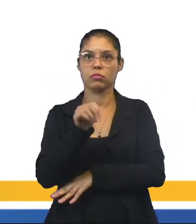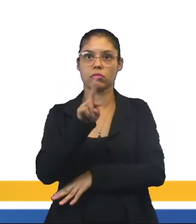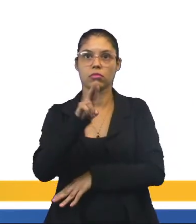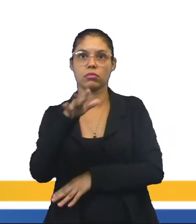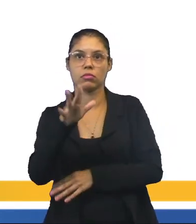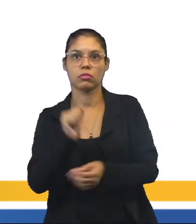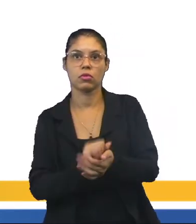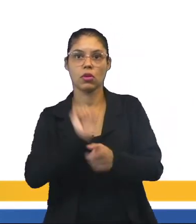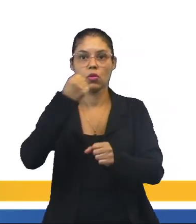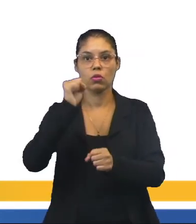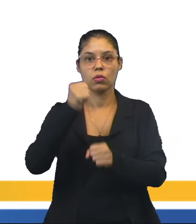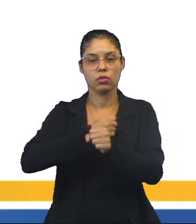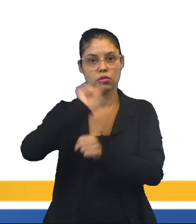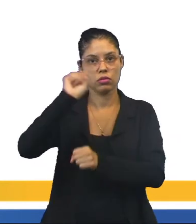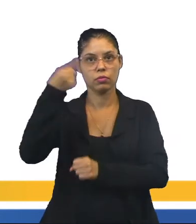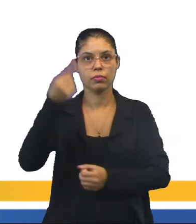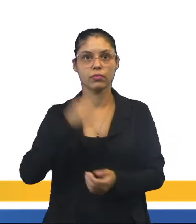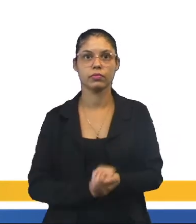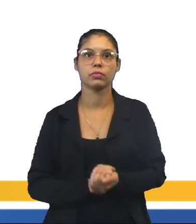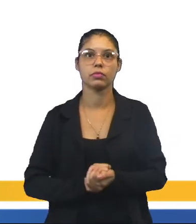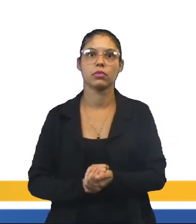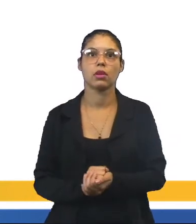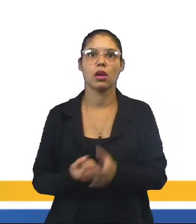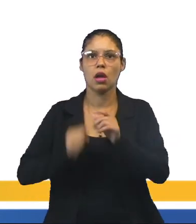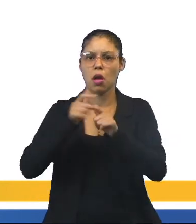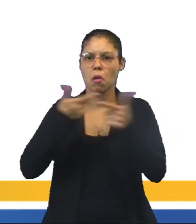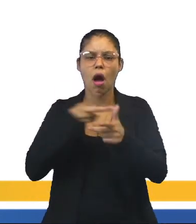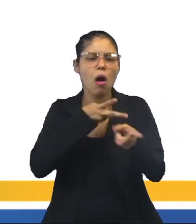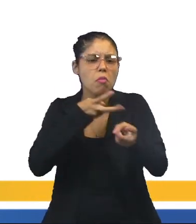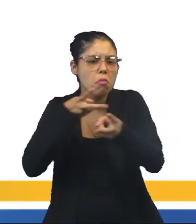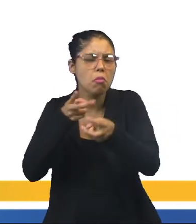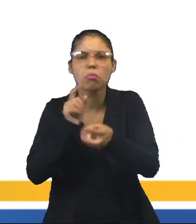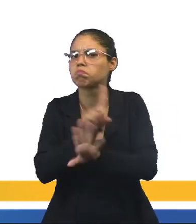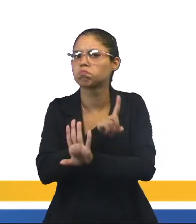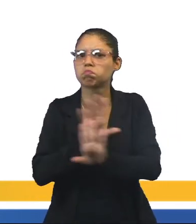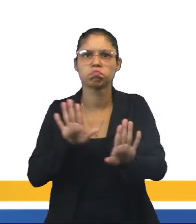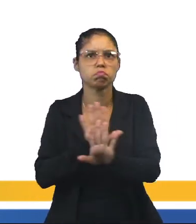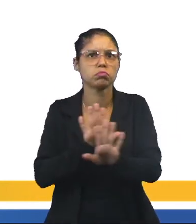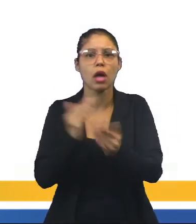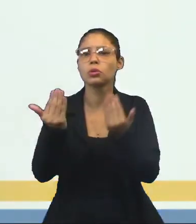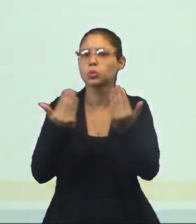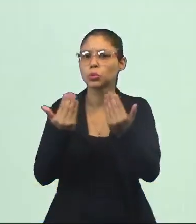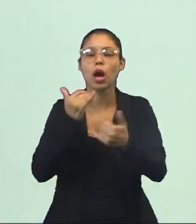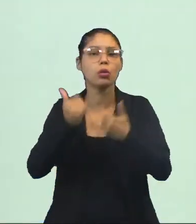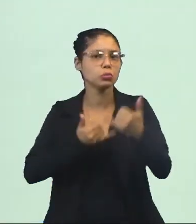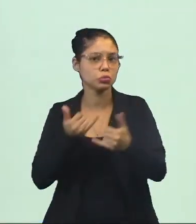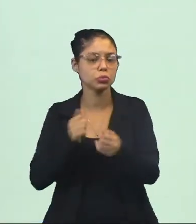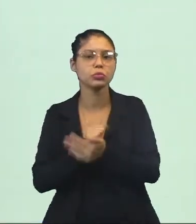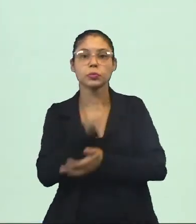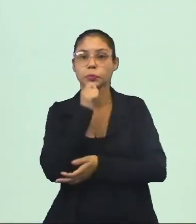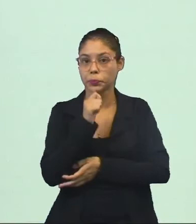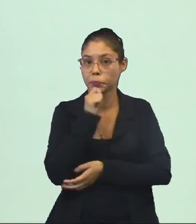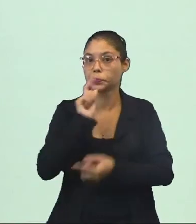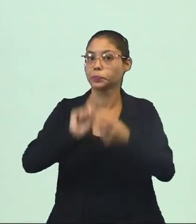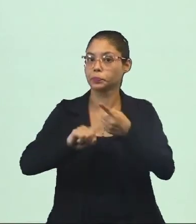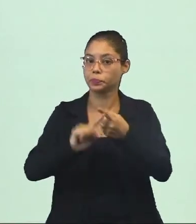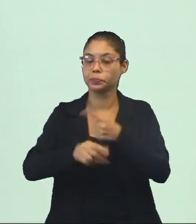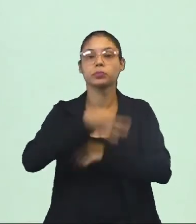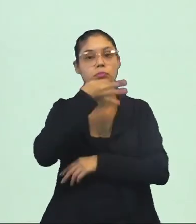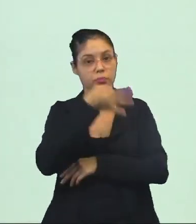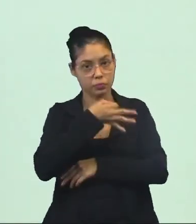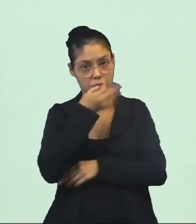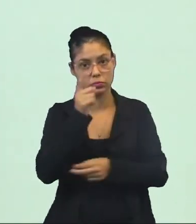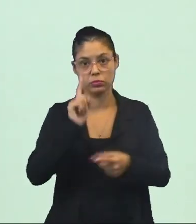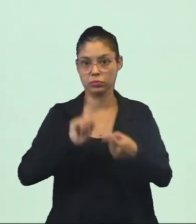polêmica e 8 anos depois não se percebeu aumento de agressividade associada ao jogo. Então, aí nós temos o primeiro argumento do